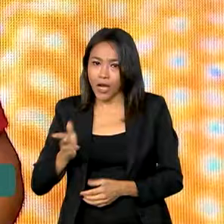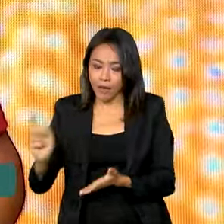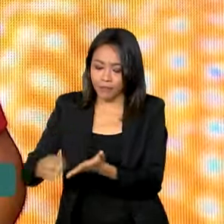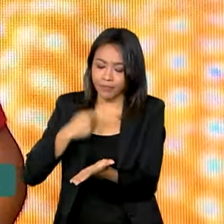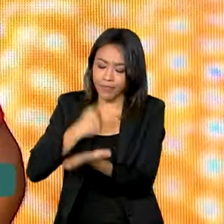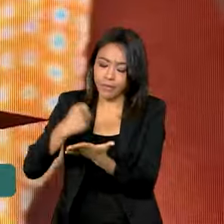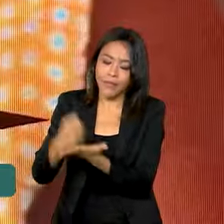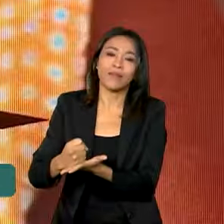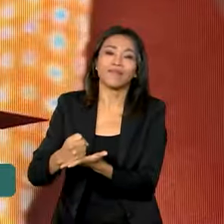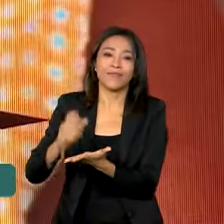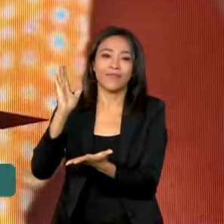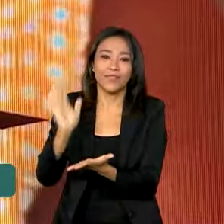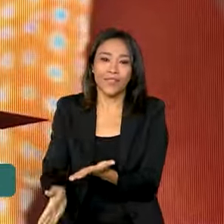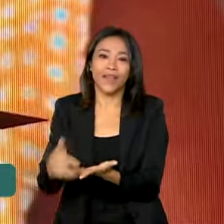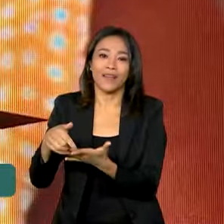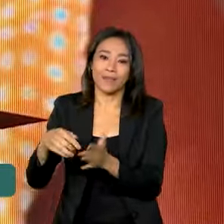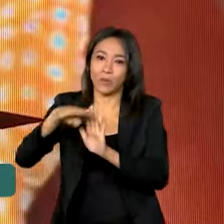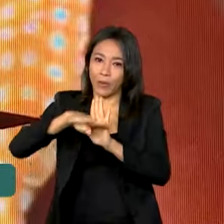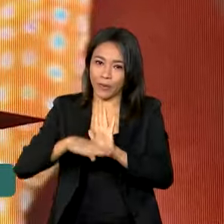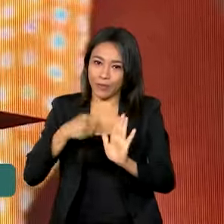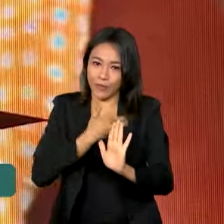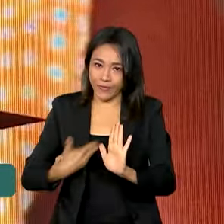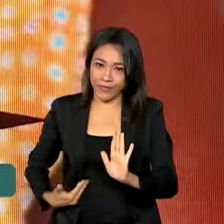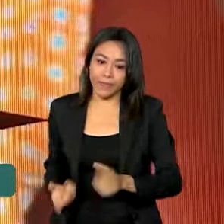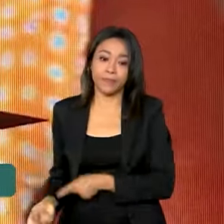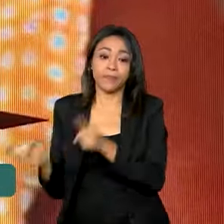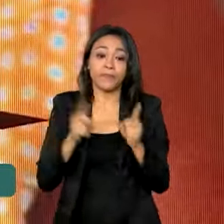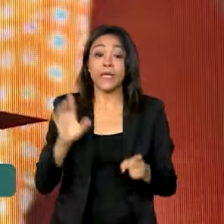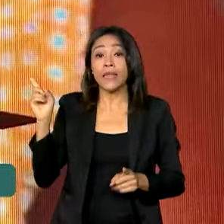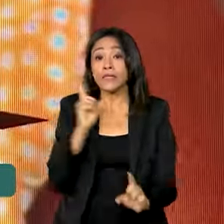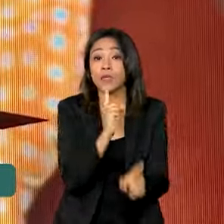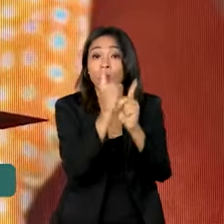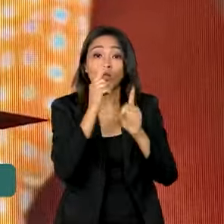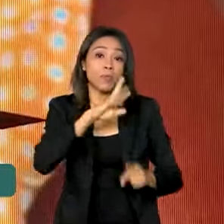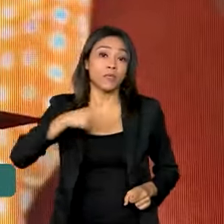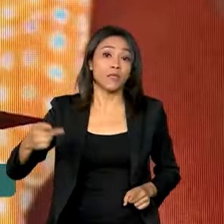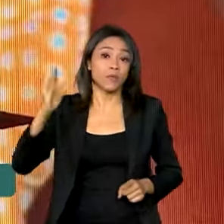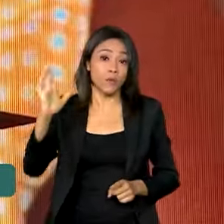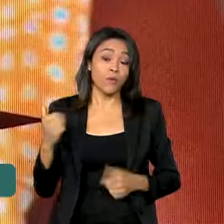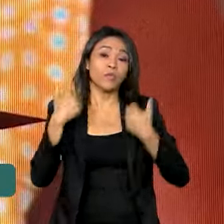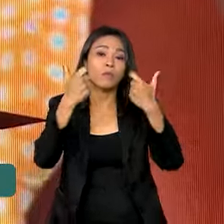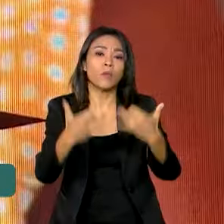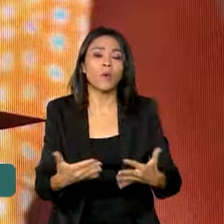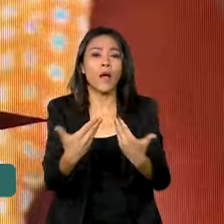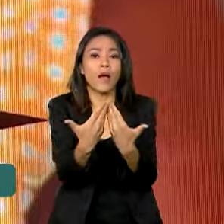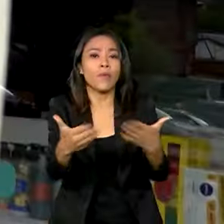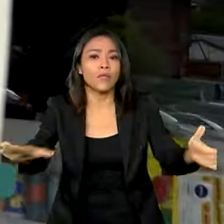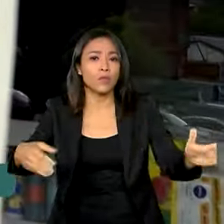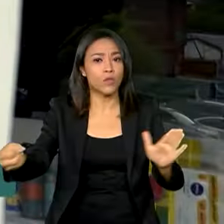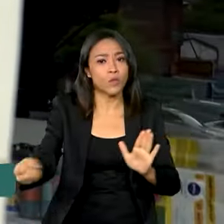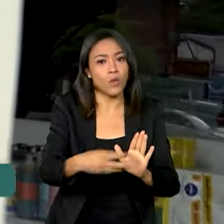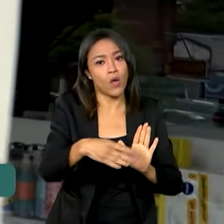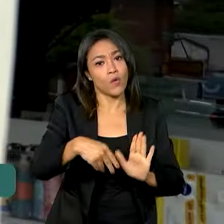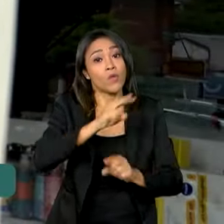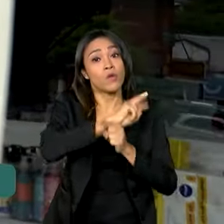de Acredite. Durante o evento, o presidente Lula também anunciou a abertura de uma linha de crédito para empreendedores que tiveram perdas